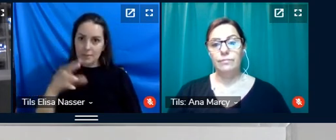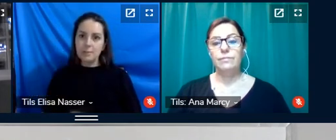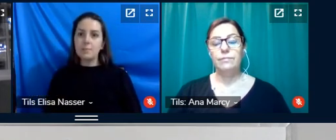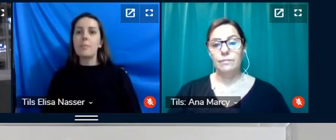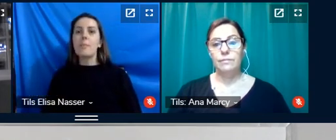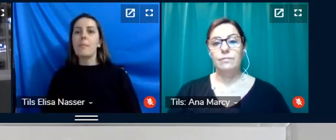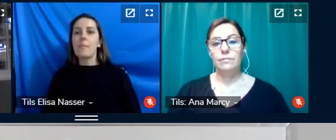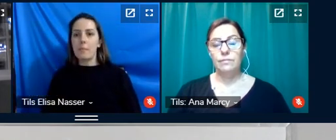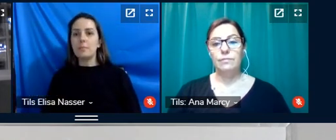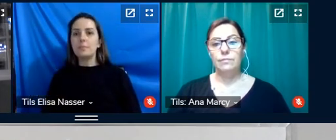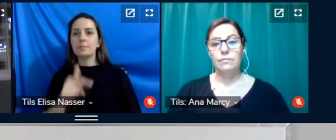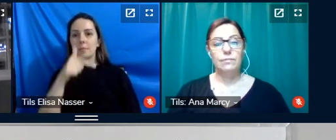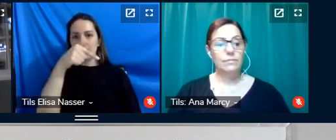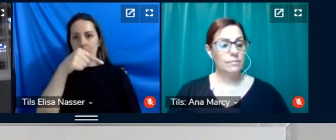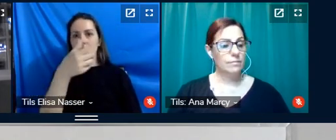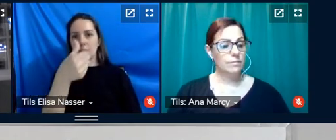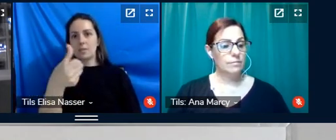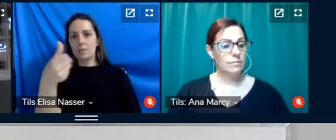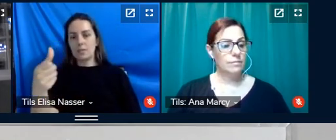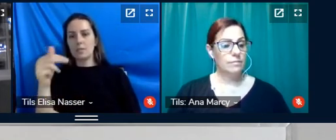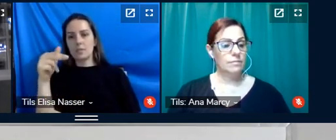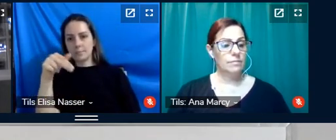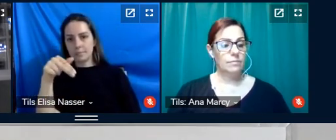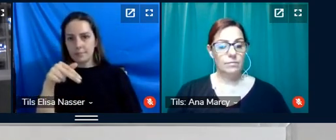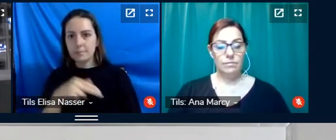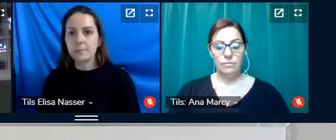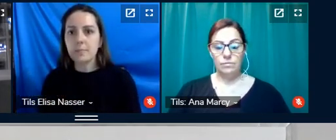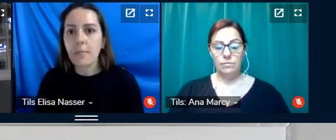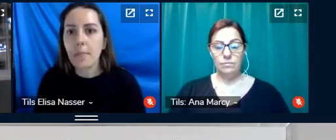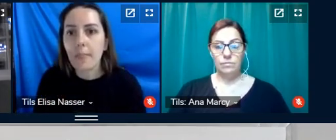Então achamos o Fx.